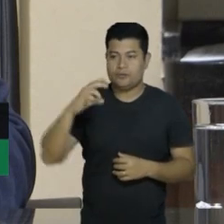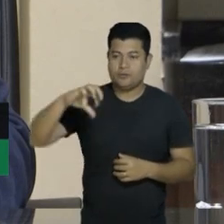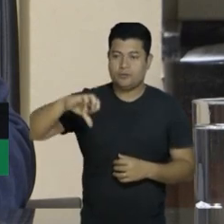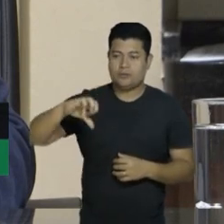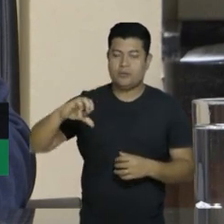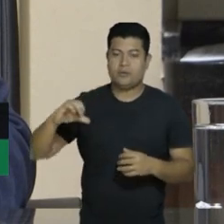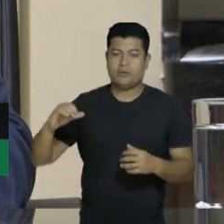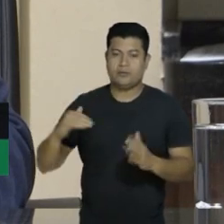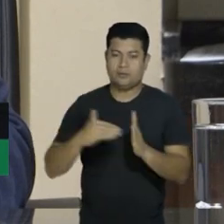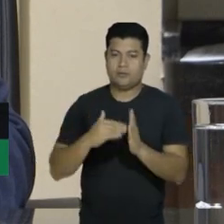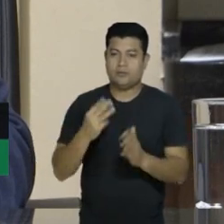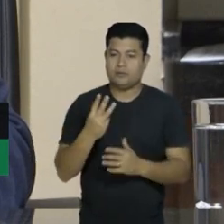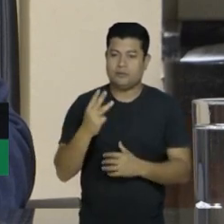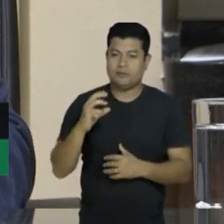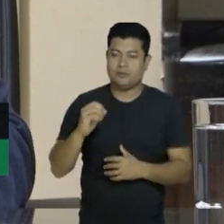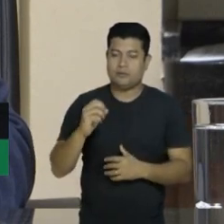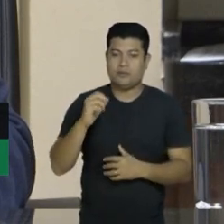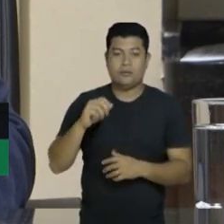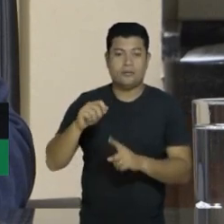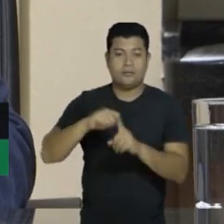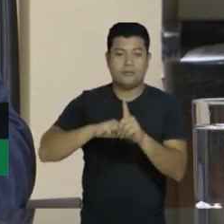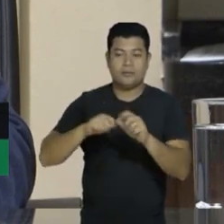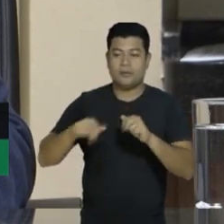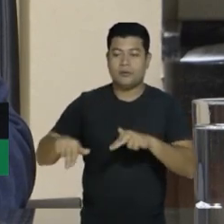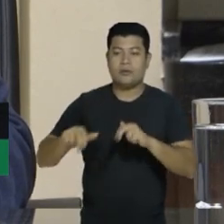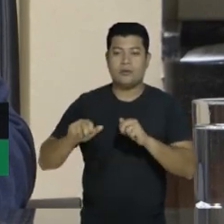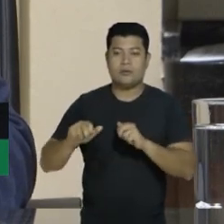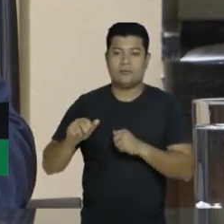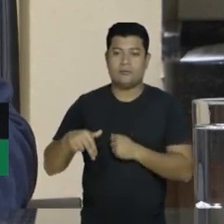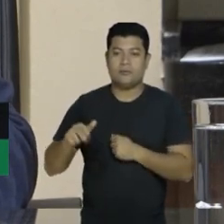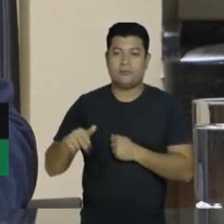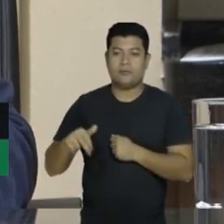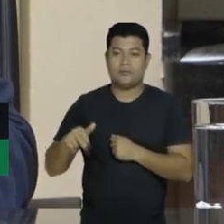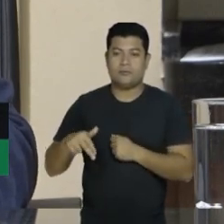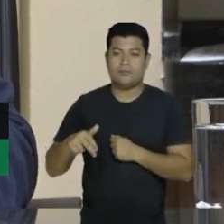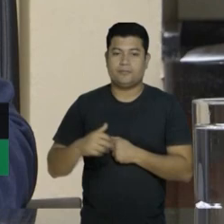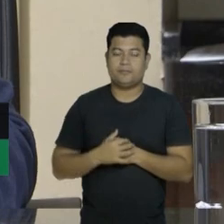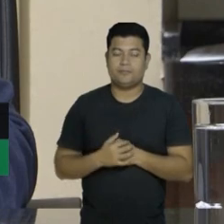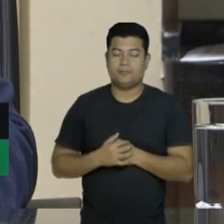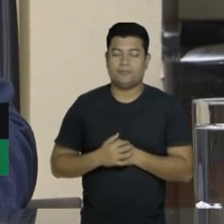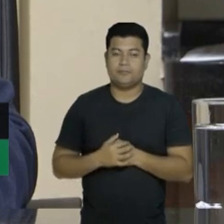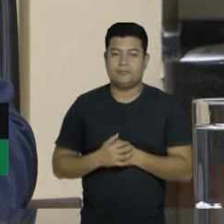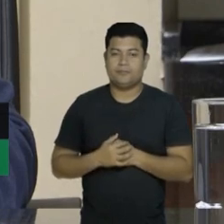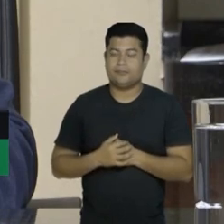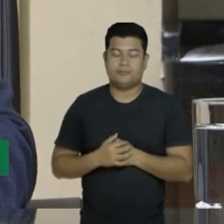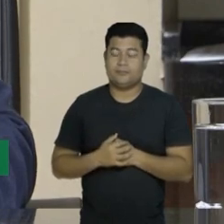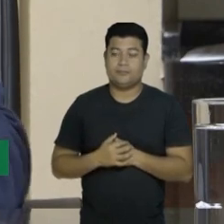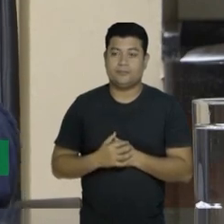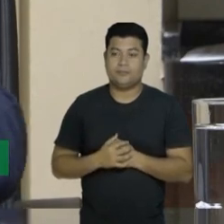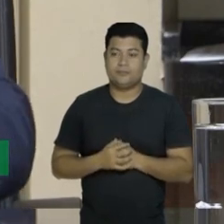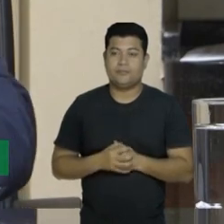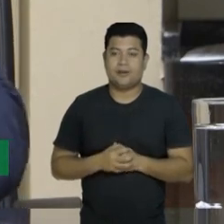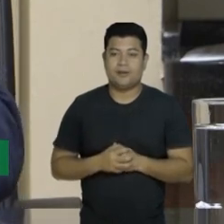30 de novembro. Então, senhor Carlos Brandão, o senhor tem a palavra.